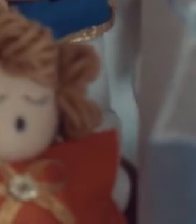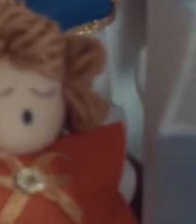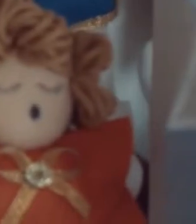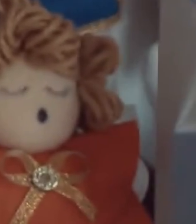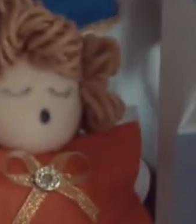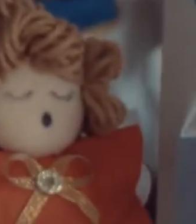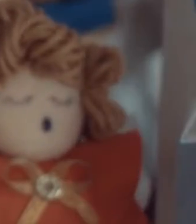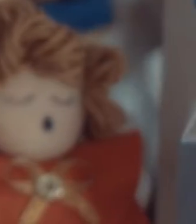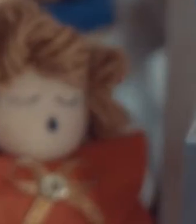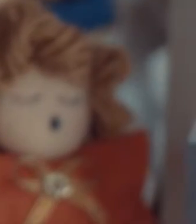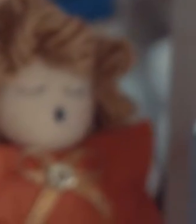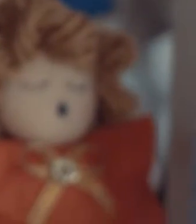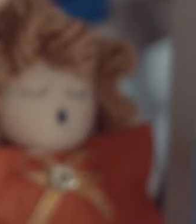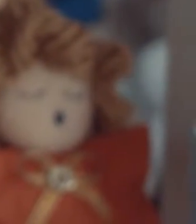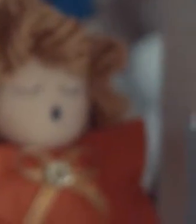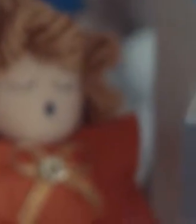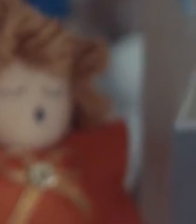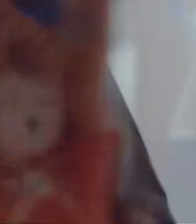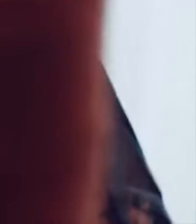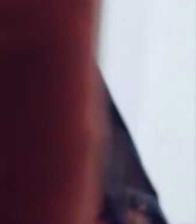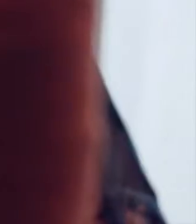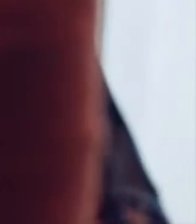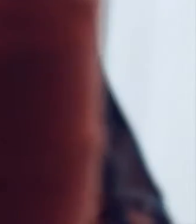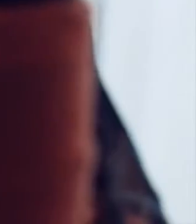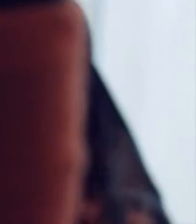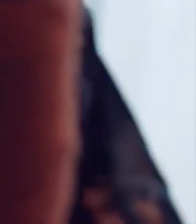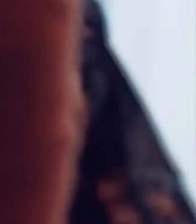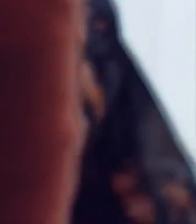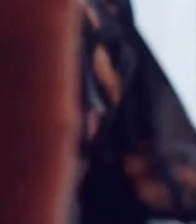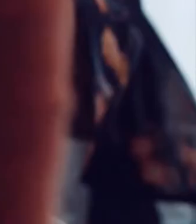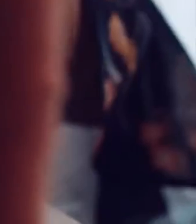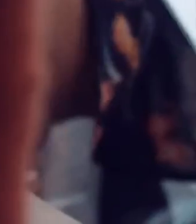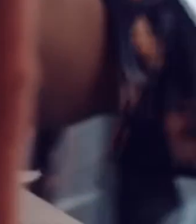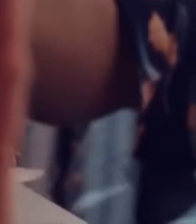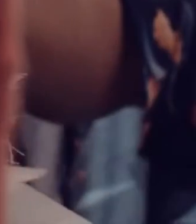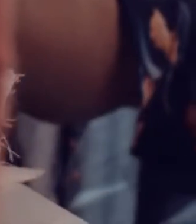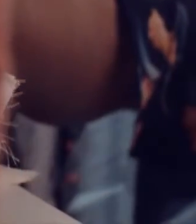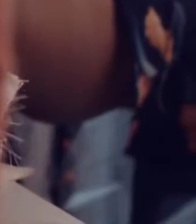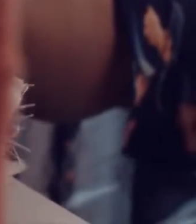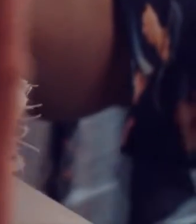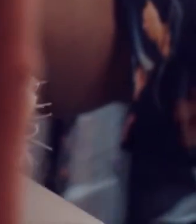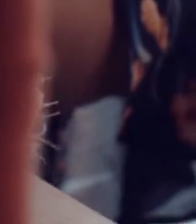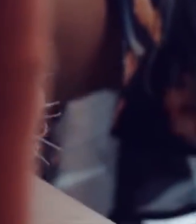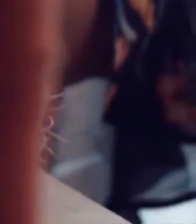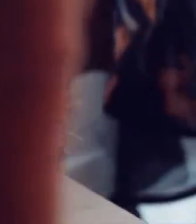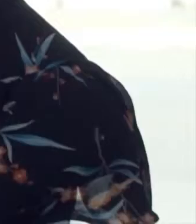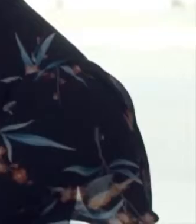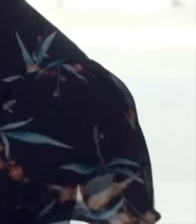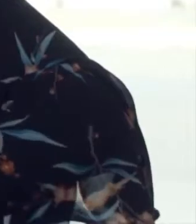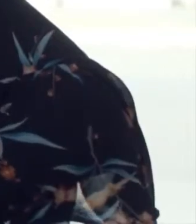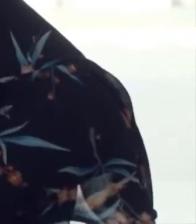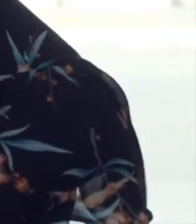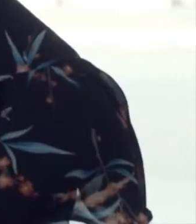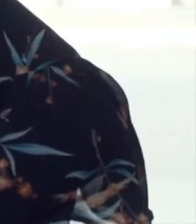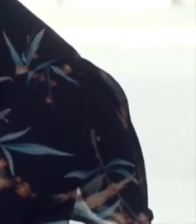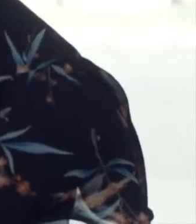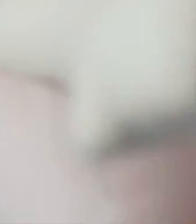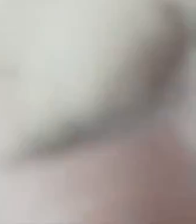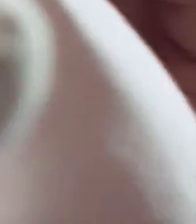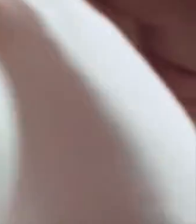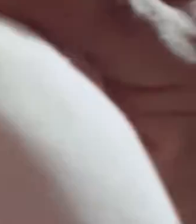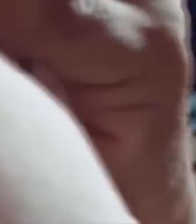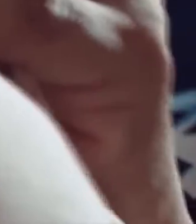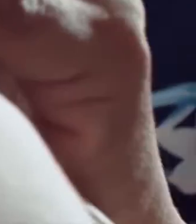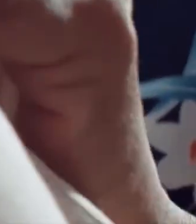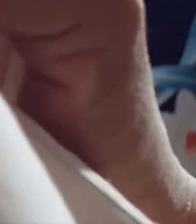aqui mesmo no bairro fiquei encantada com a boneca velha e tudo que ela me ensinasse não sabia desse jeito nenhum pegar na máquina foi um desastre